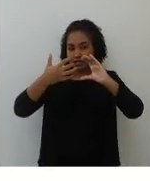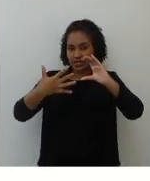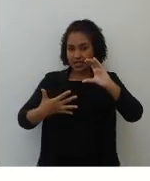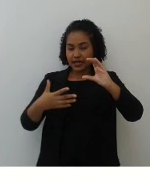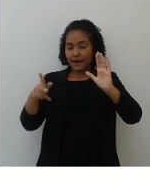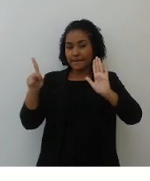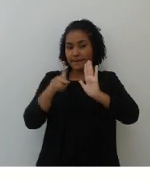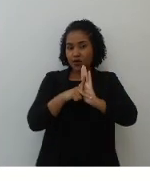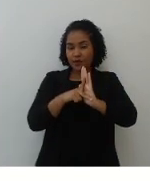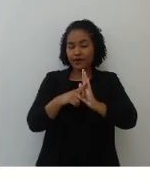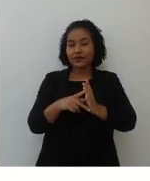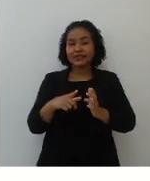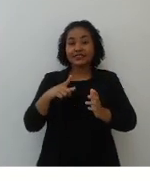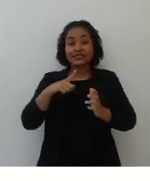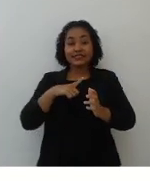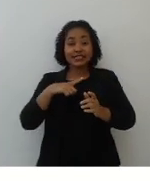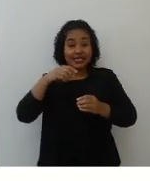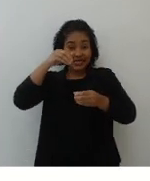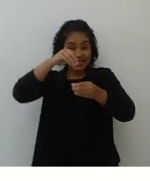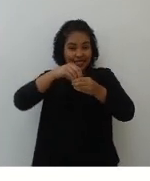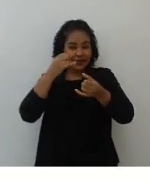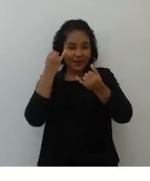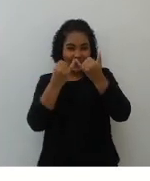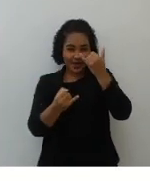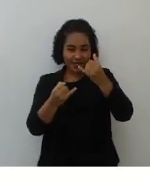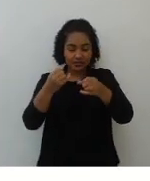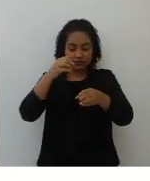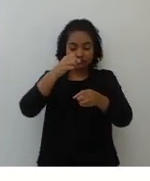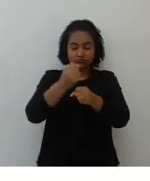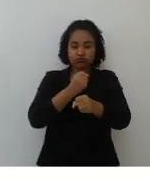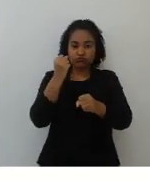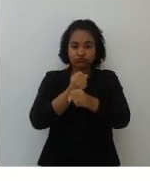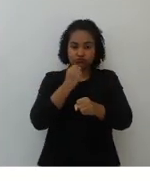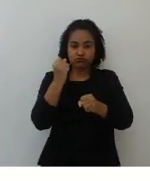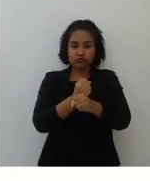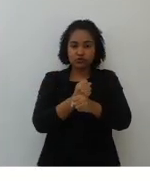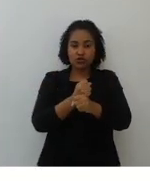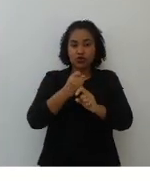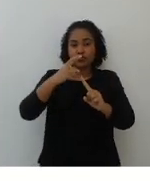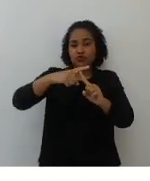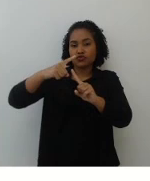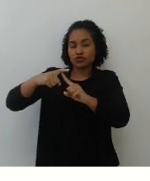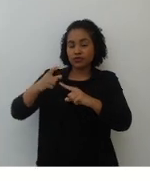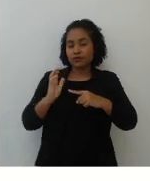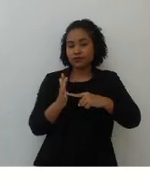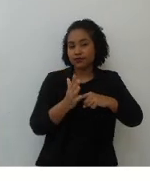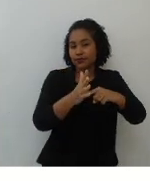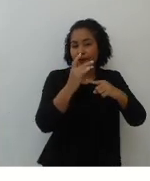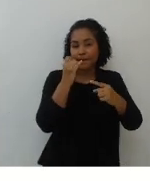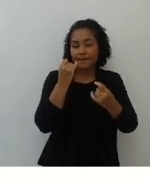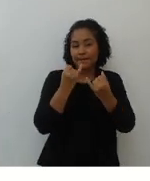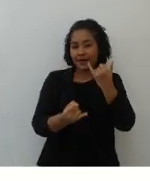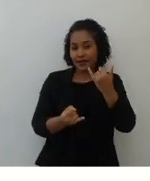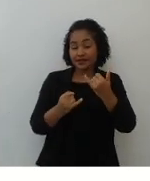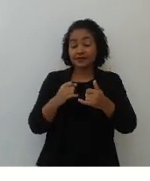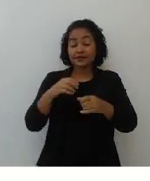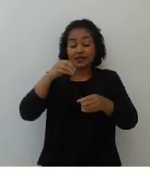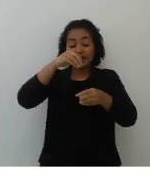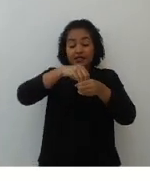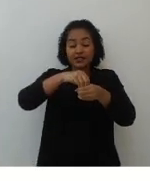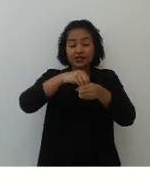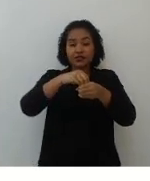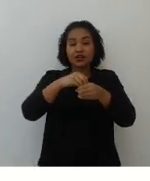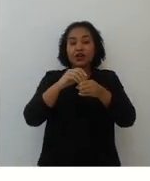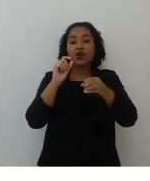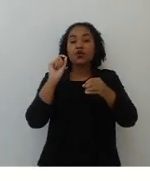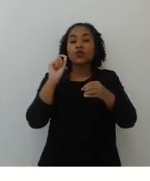numa fábrica e dentro da fábrica, que é o citoplasma, a gente vai conhecer o maquinário. Esse maquinário a gente pode dizer que na célula são